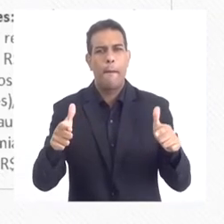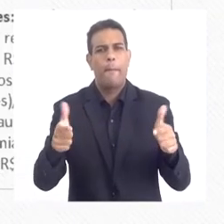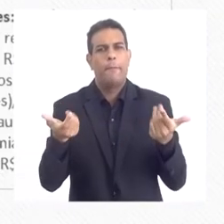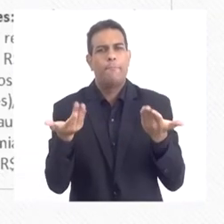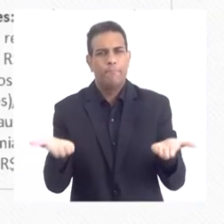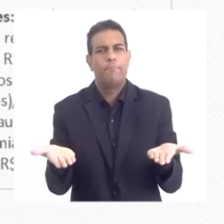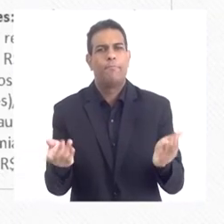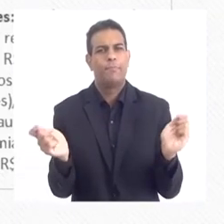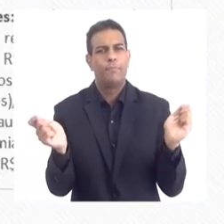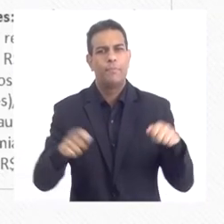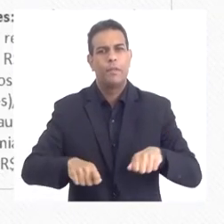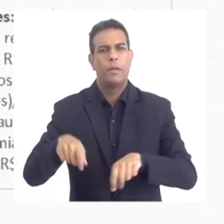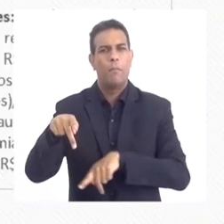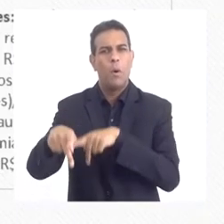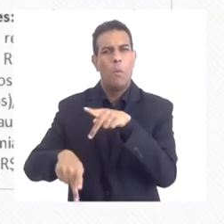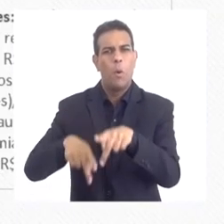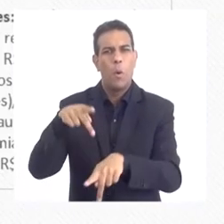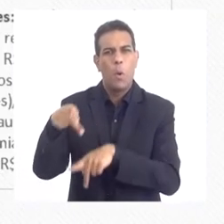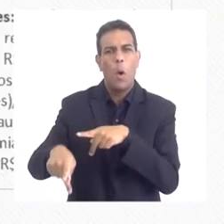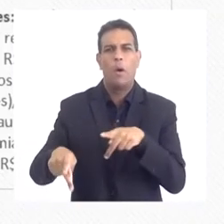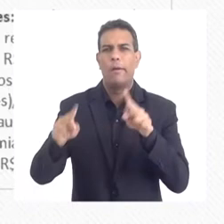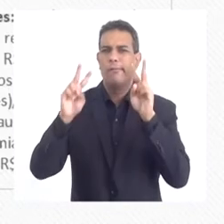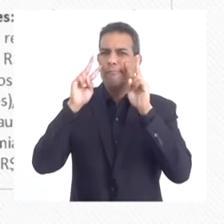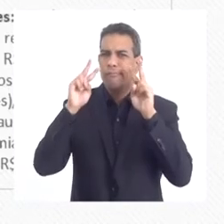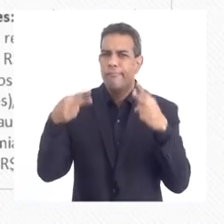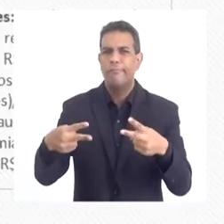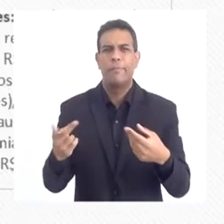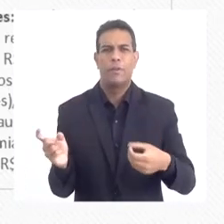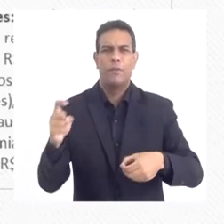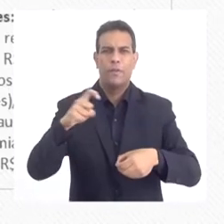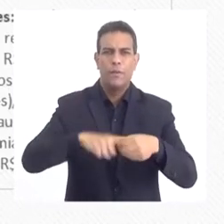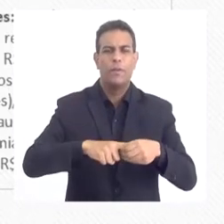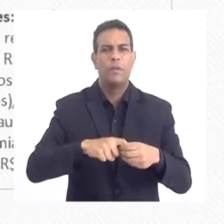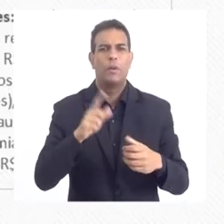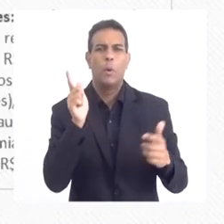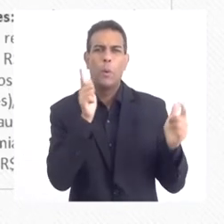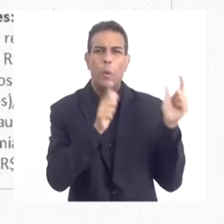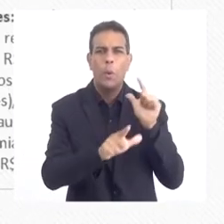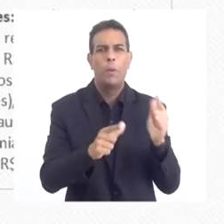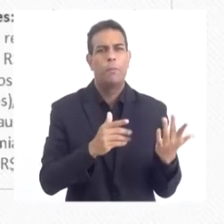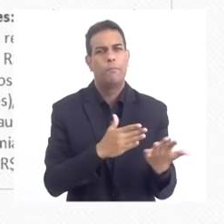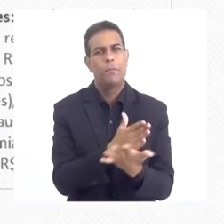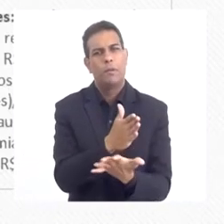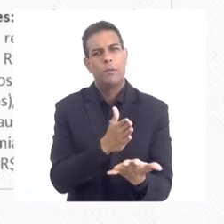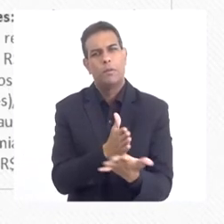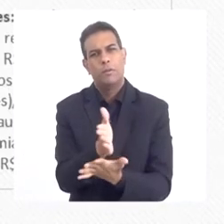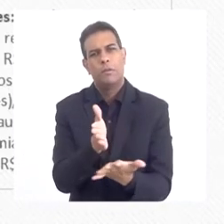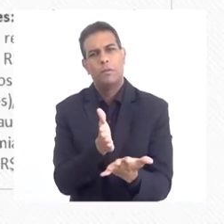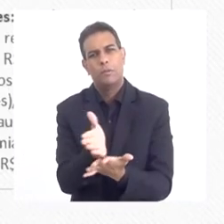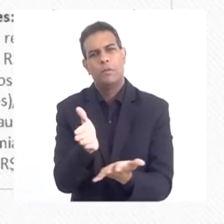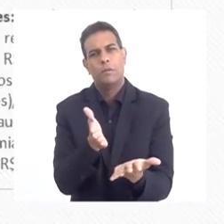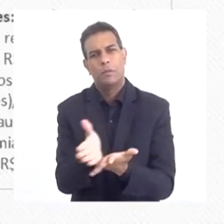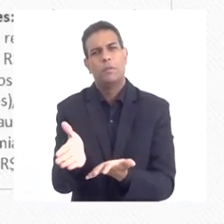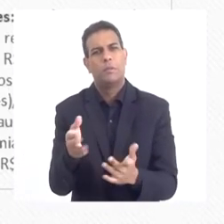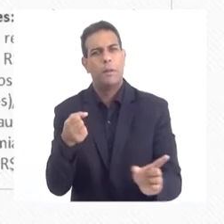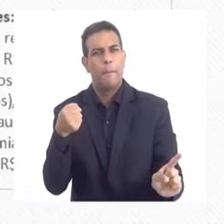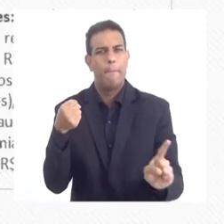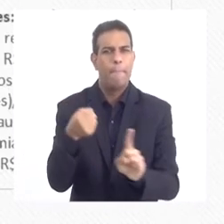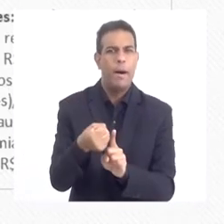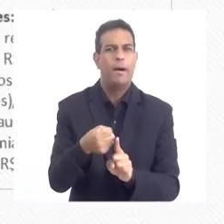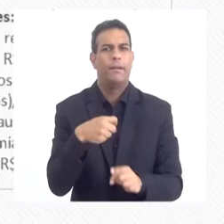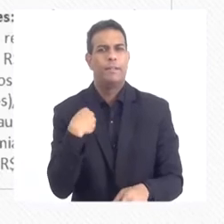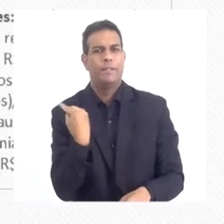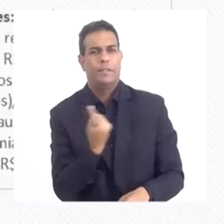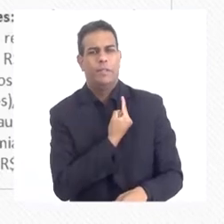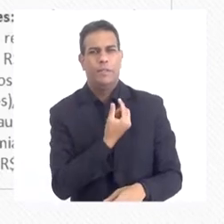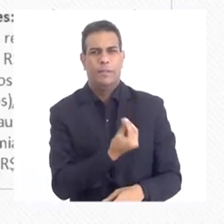e a população acabasse voltando às ruas e consumindo mais. Isso teve impacto direto na